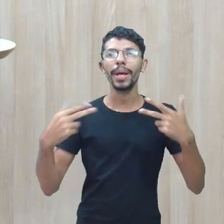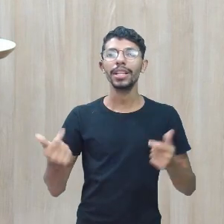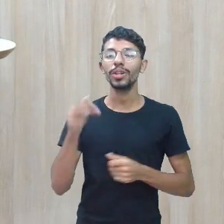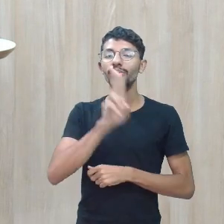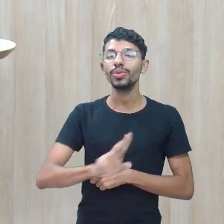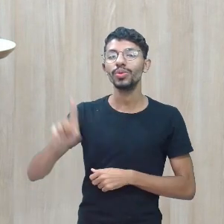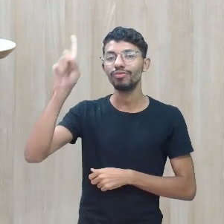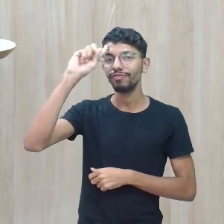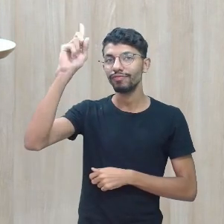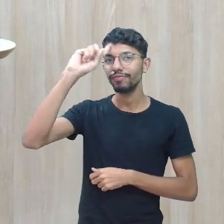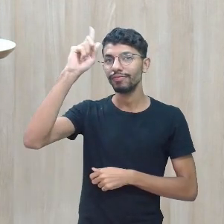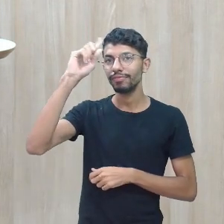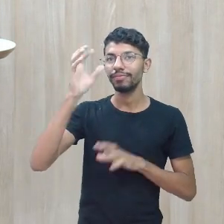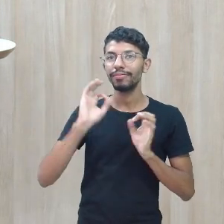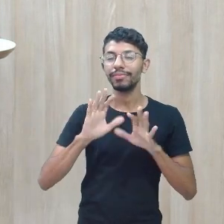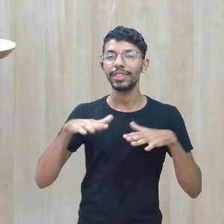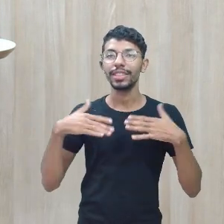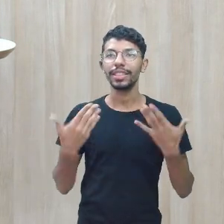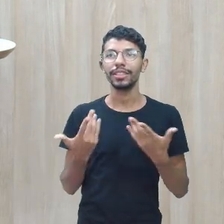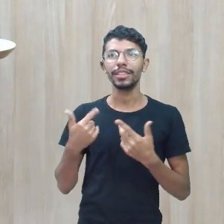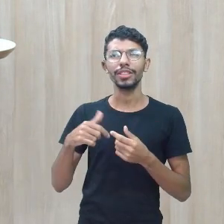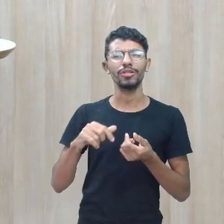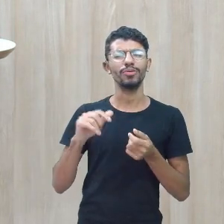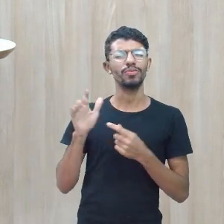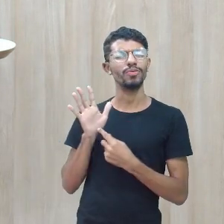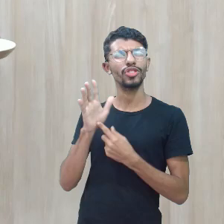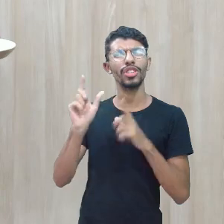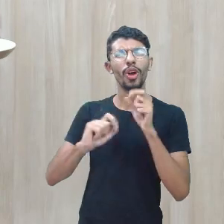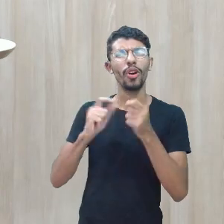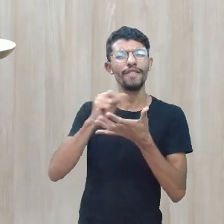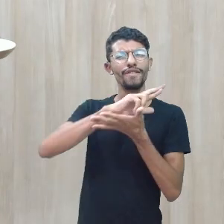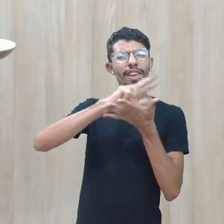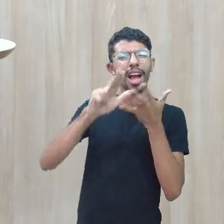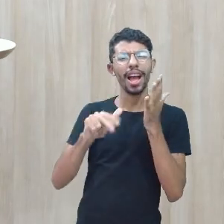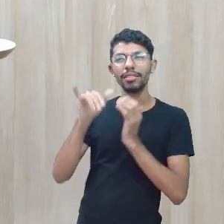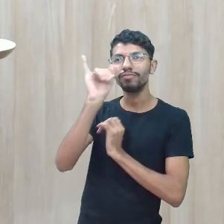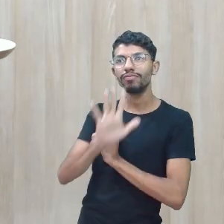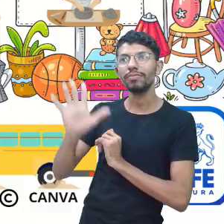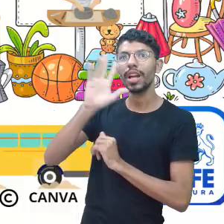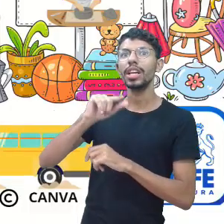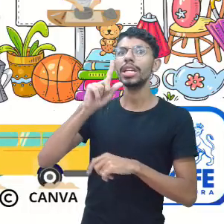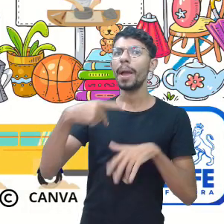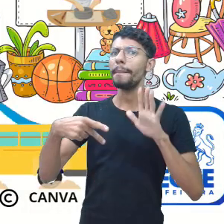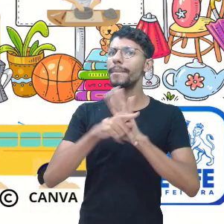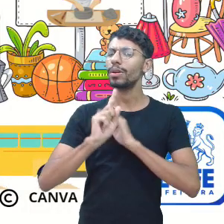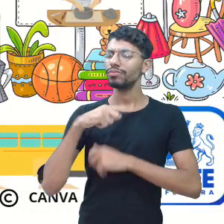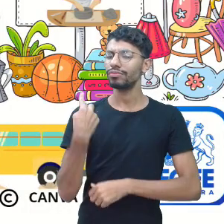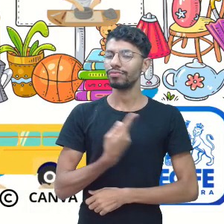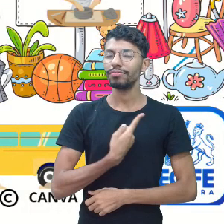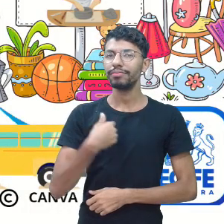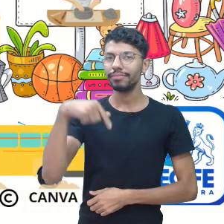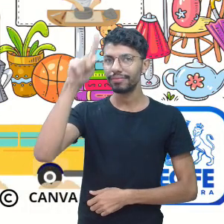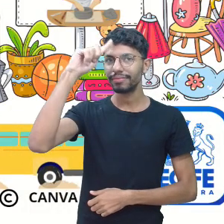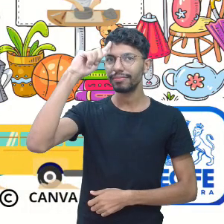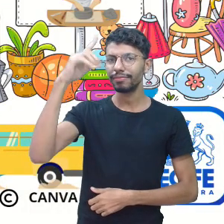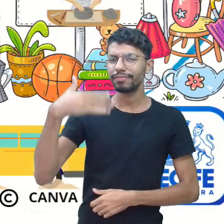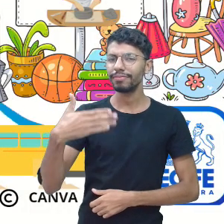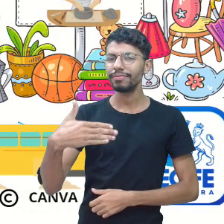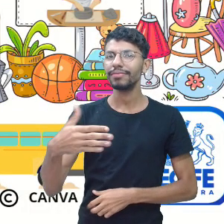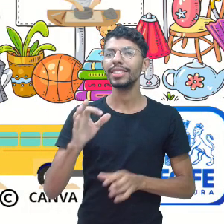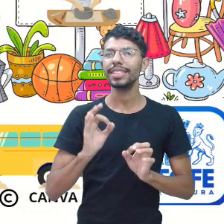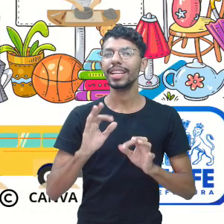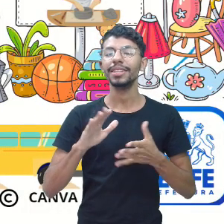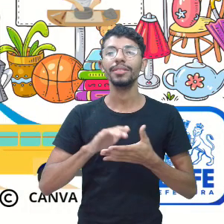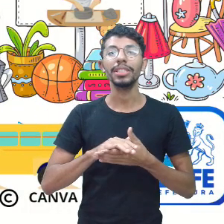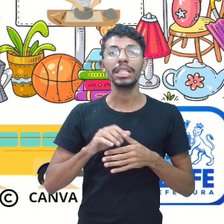cotidiano. Então, eu trouxe aqui uma série de imagens que faz parte aí do nosso dia a dia, né? Se não faz parte do